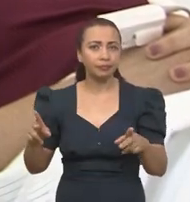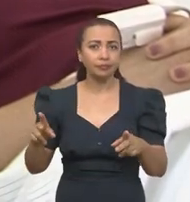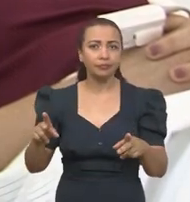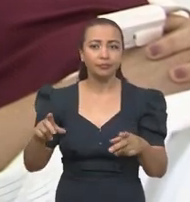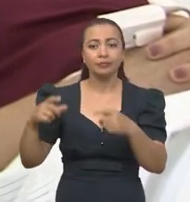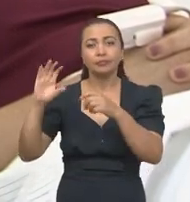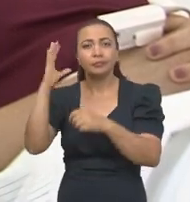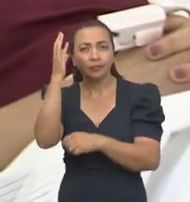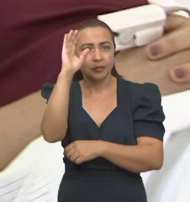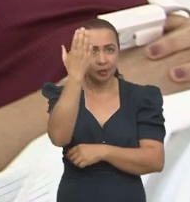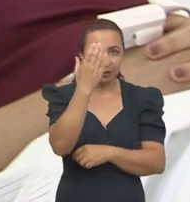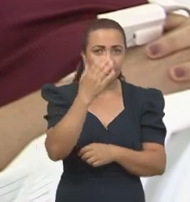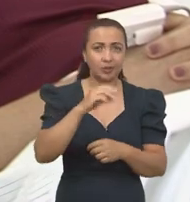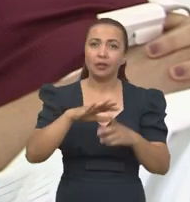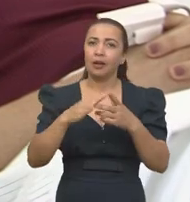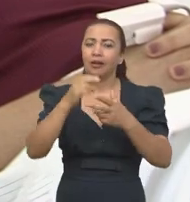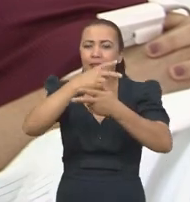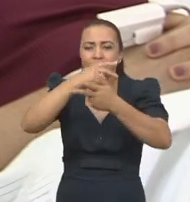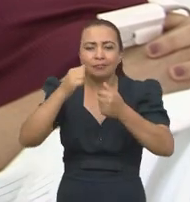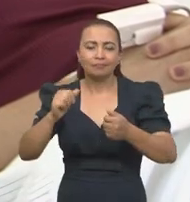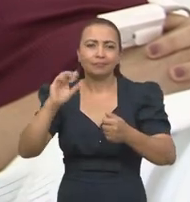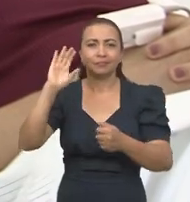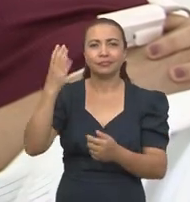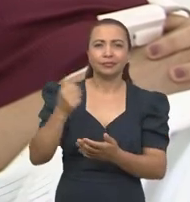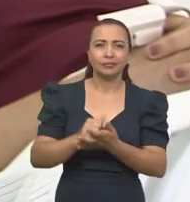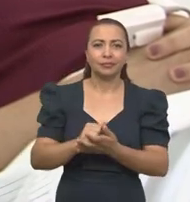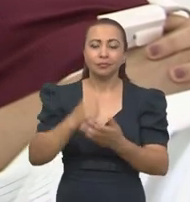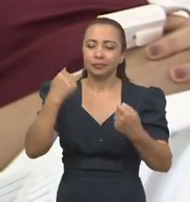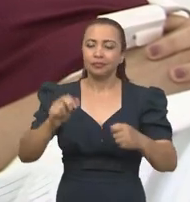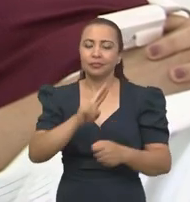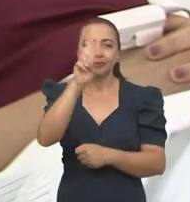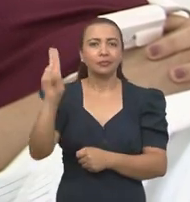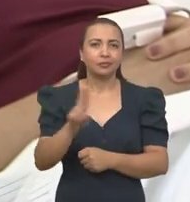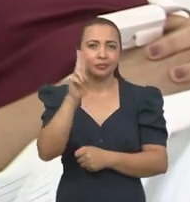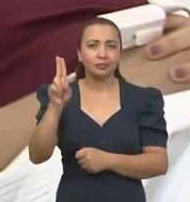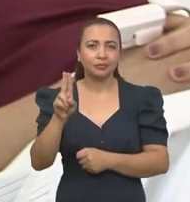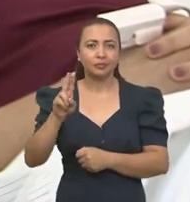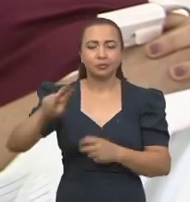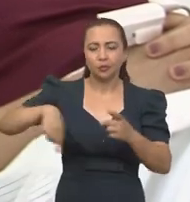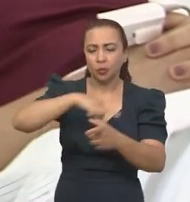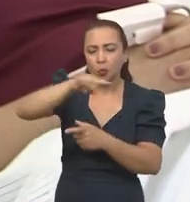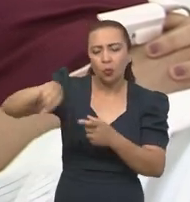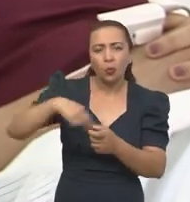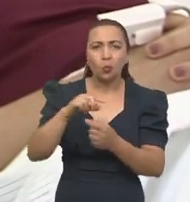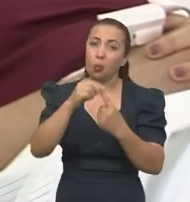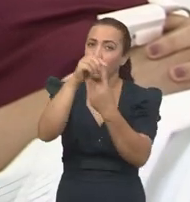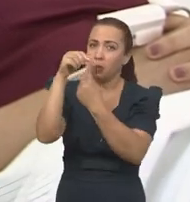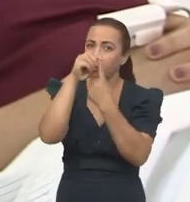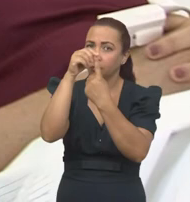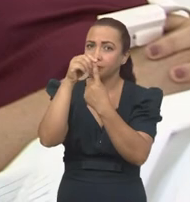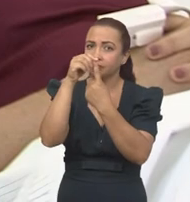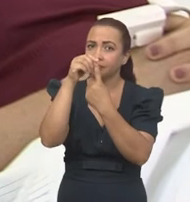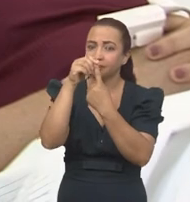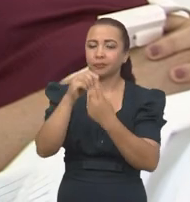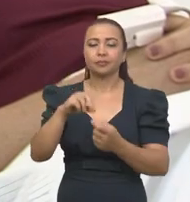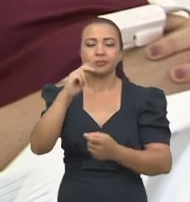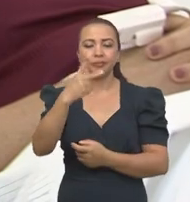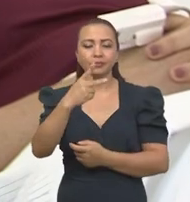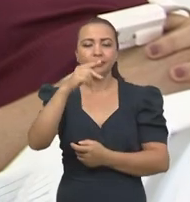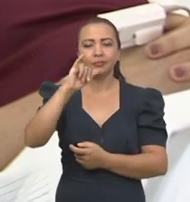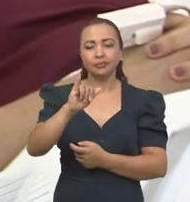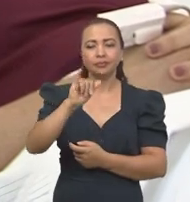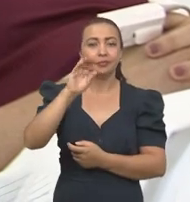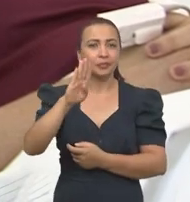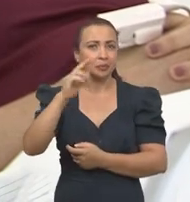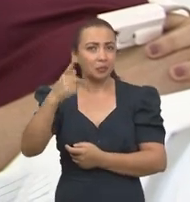situações por isso que é uma interface multifuncional pode ser utilizado em equipamentos com circuito único por exemplo UnB papo no